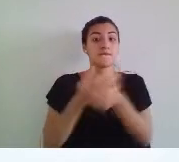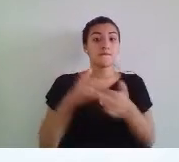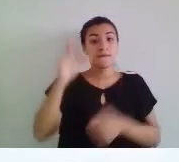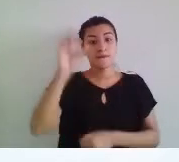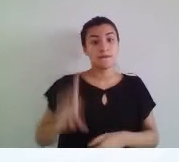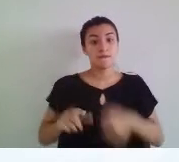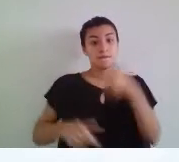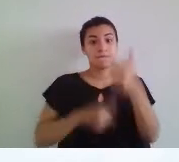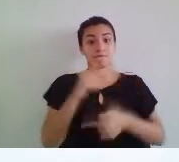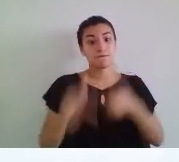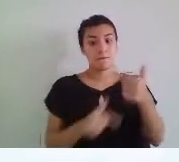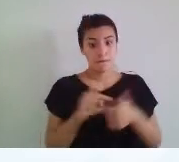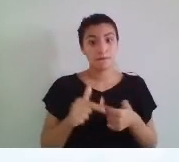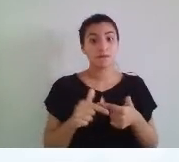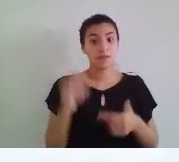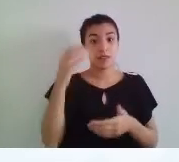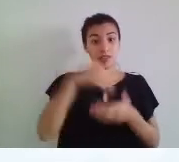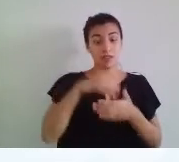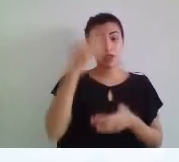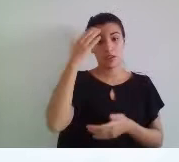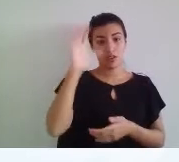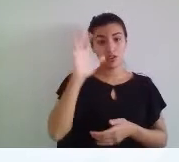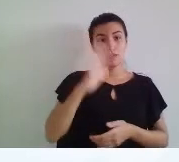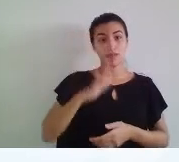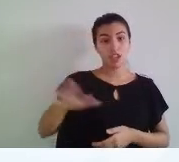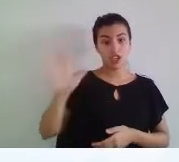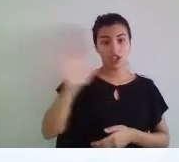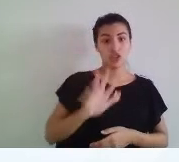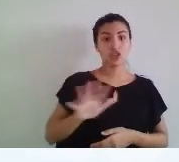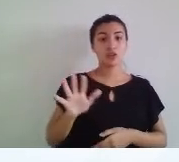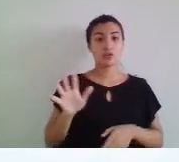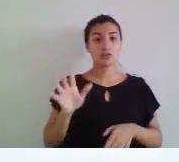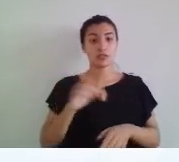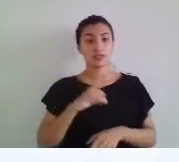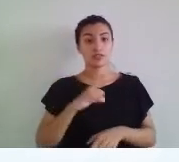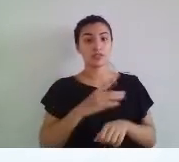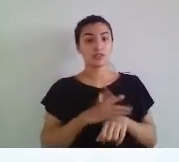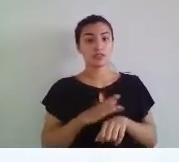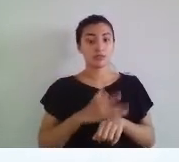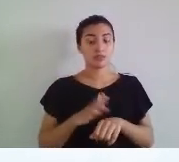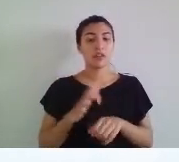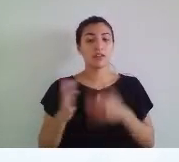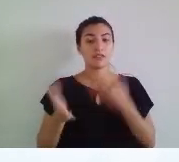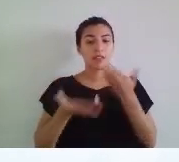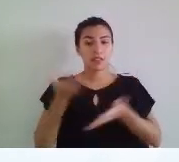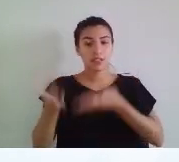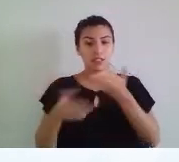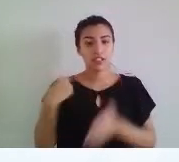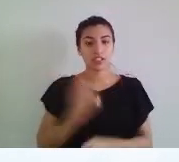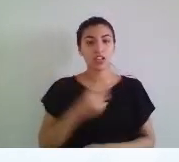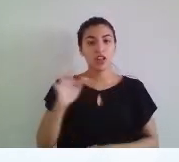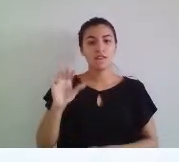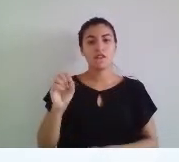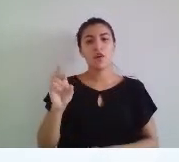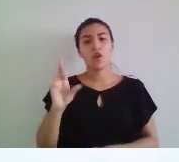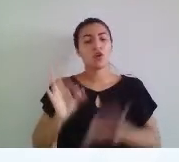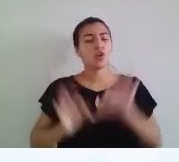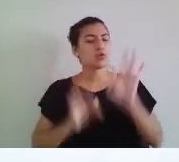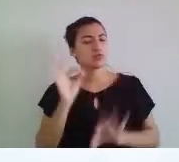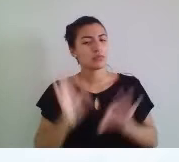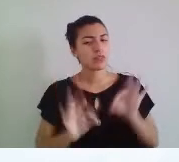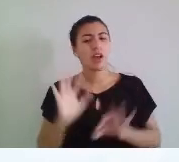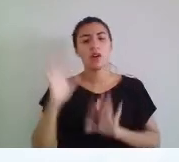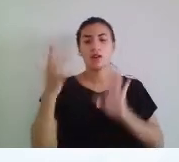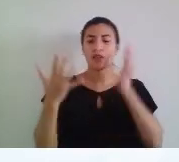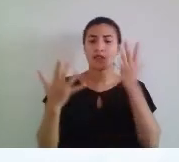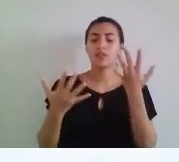trabalho em Curitiba e região, e ele costumava atender a gente no fórum, no tribunal, nos eventos,